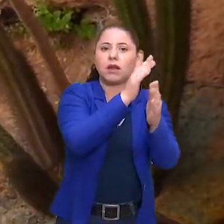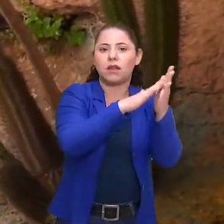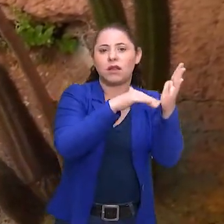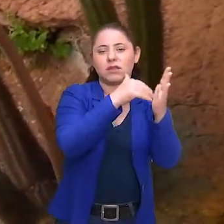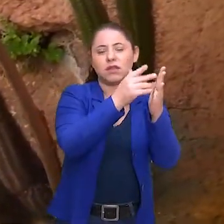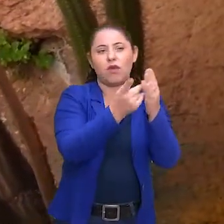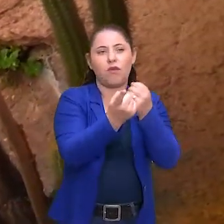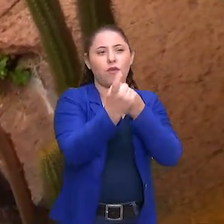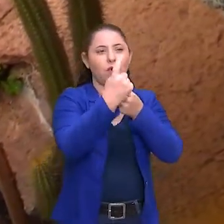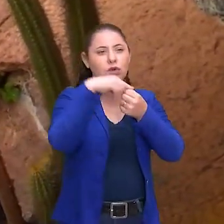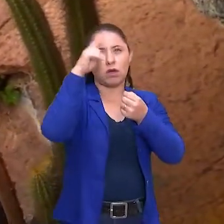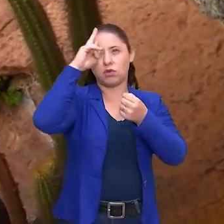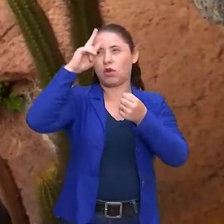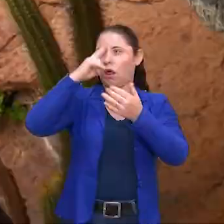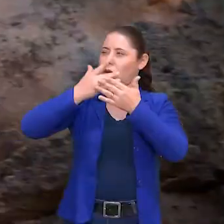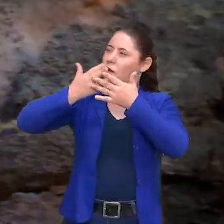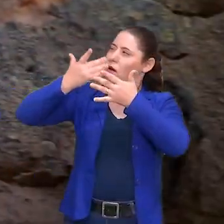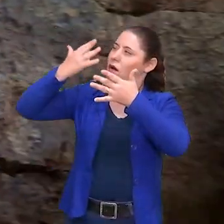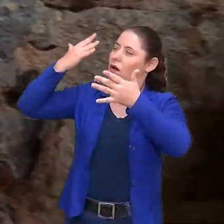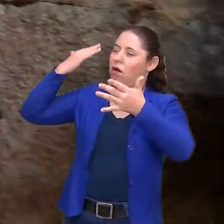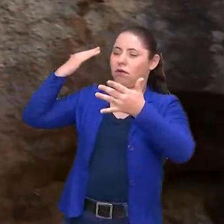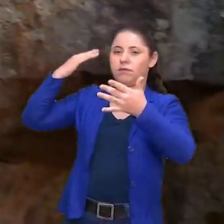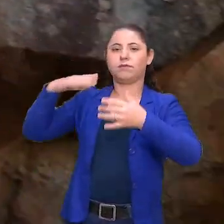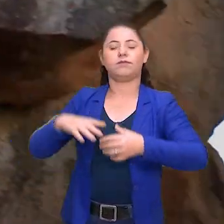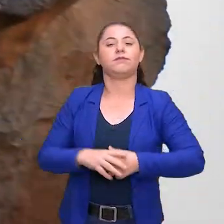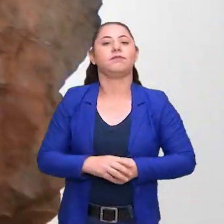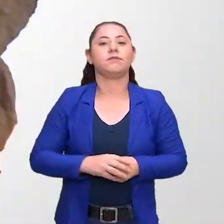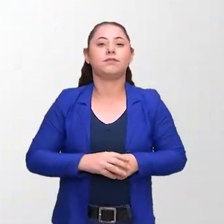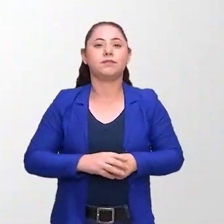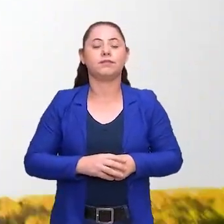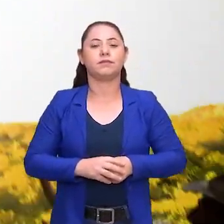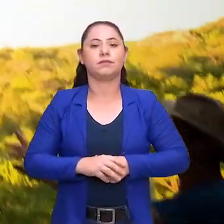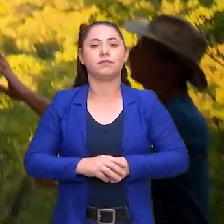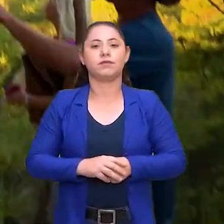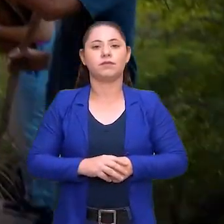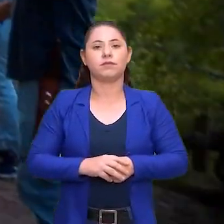de poder retornar há milhares de anos, né?